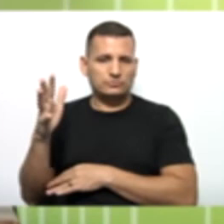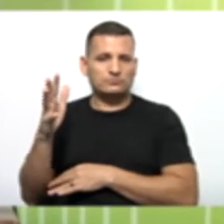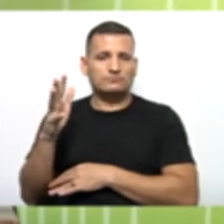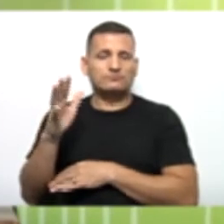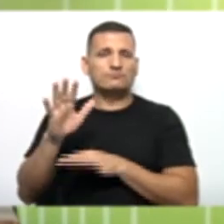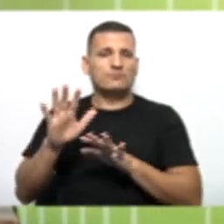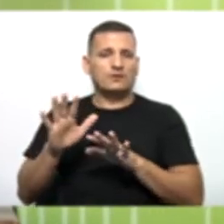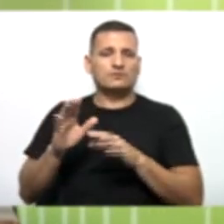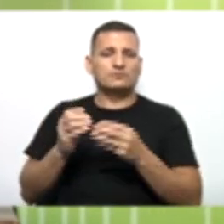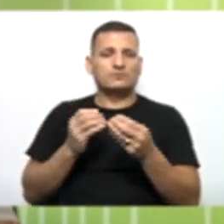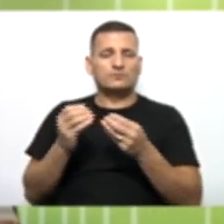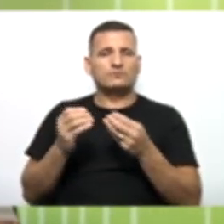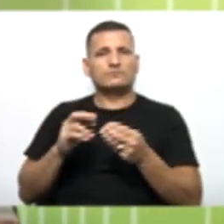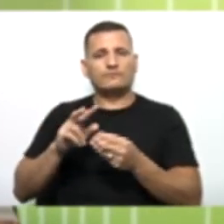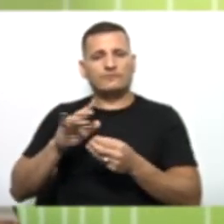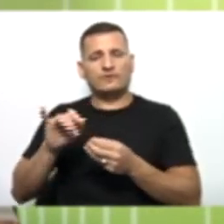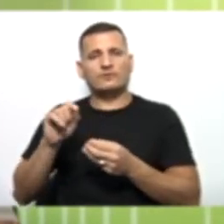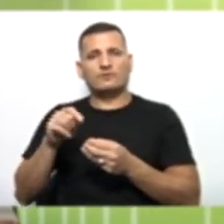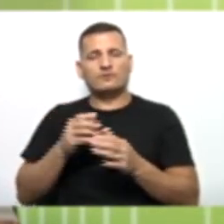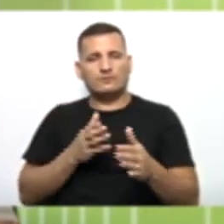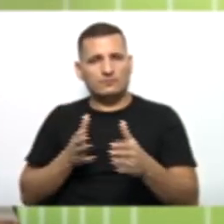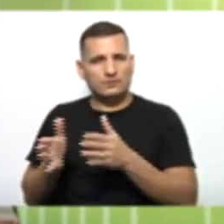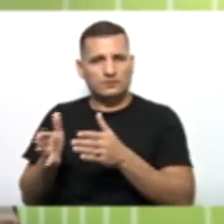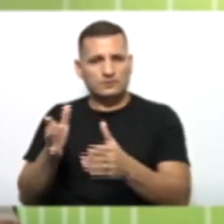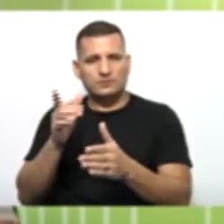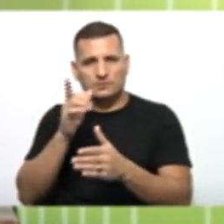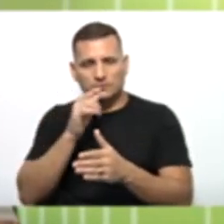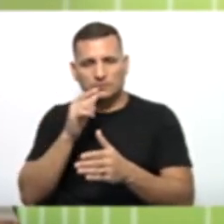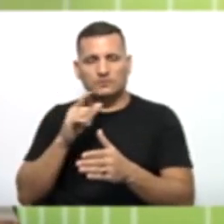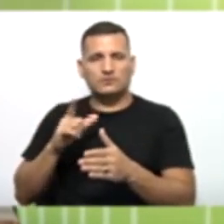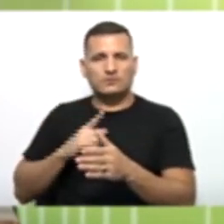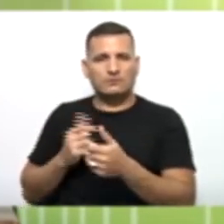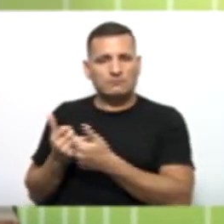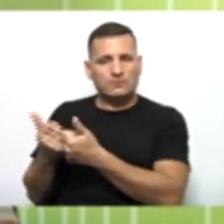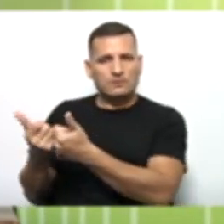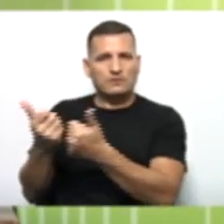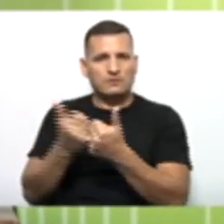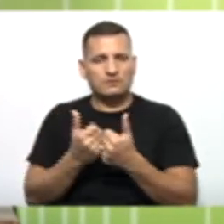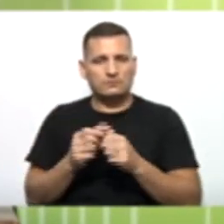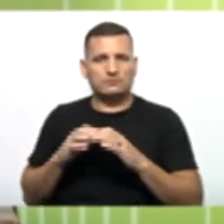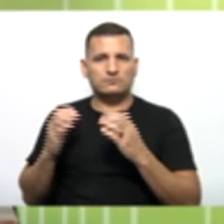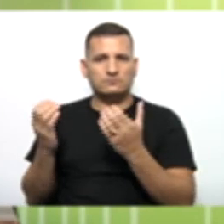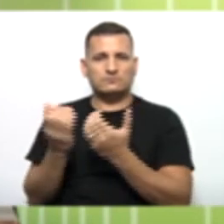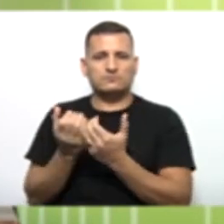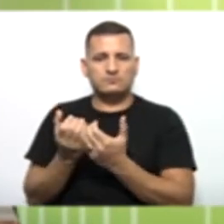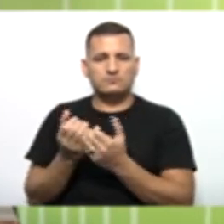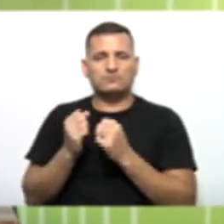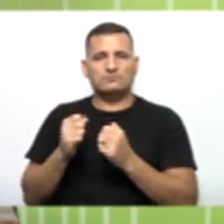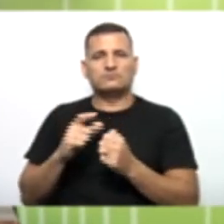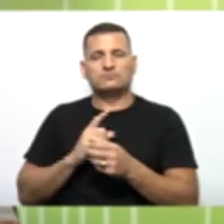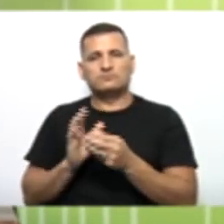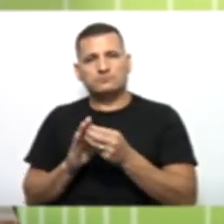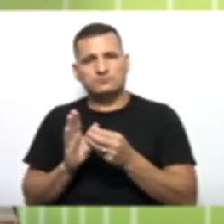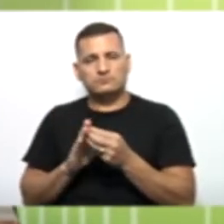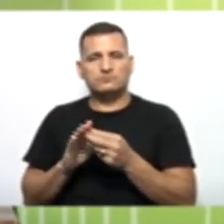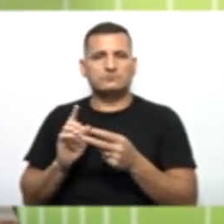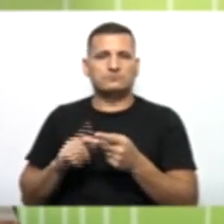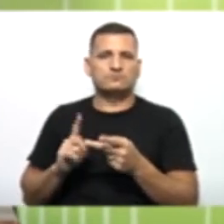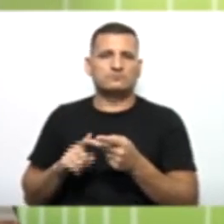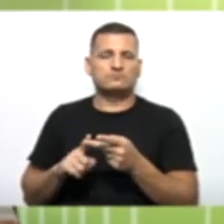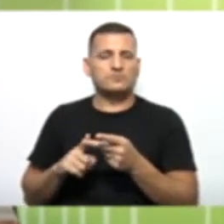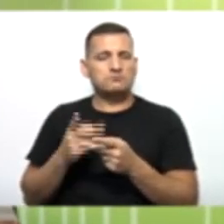vai mexer com a água dos rios e tem comunidades naquela região, pode ter comunidades indígenas, comunidades